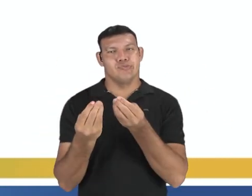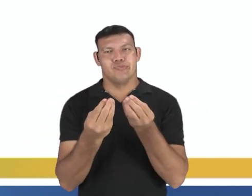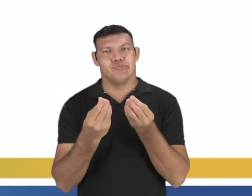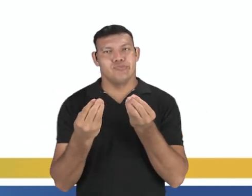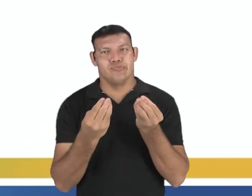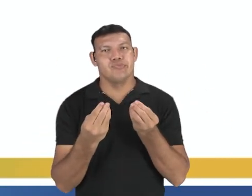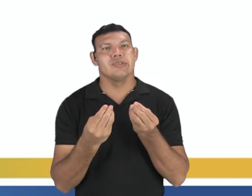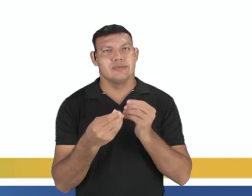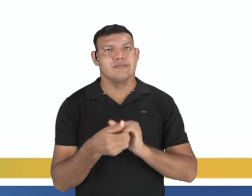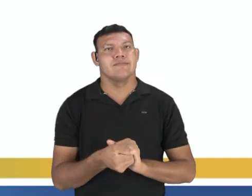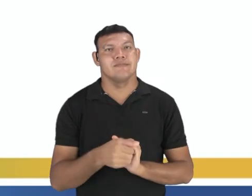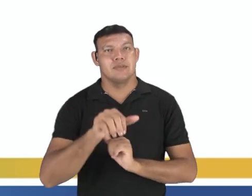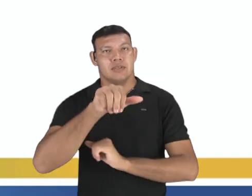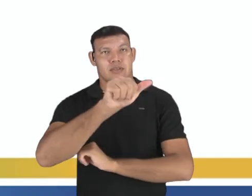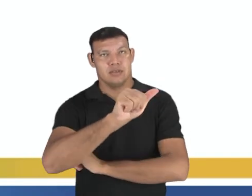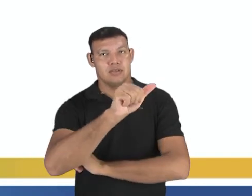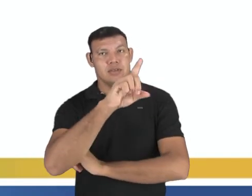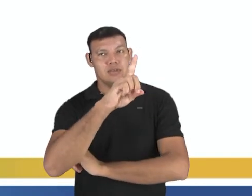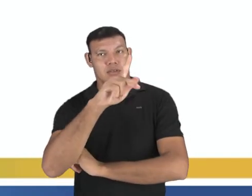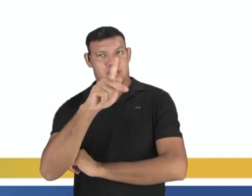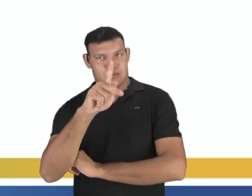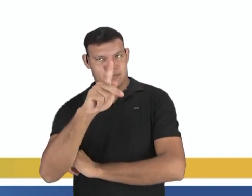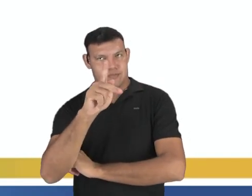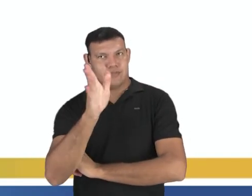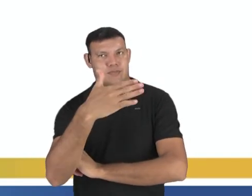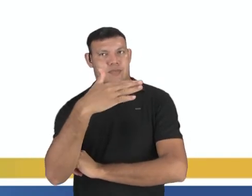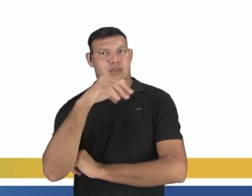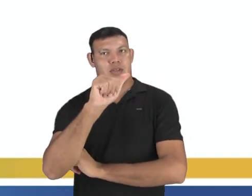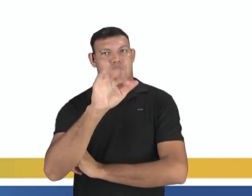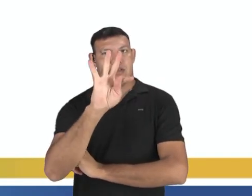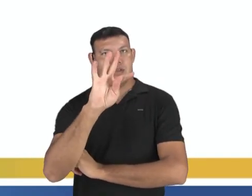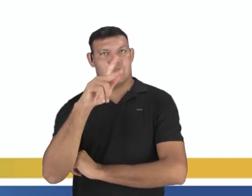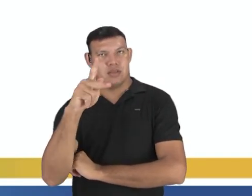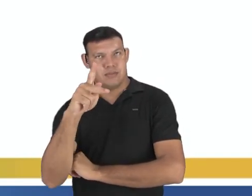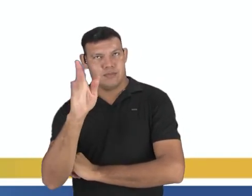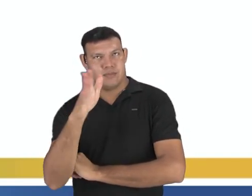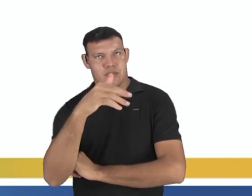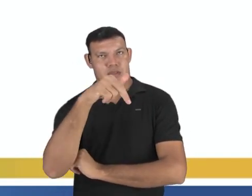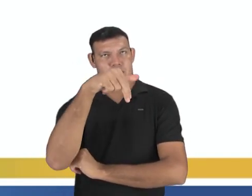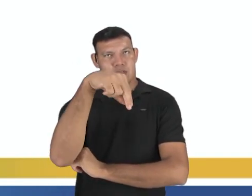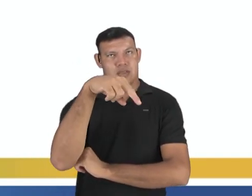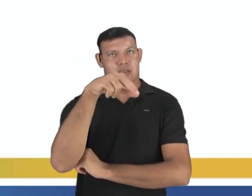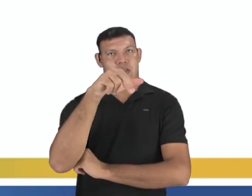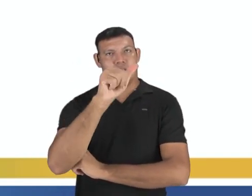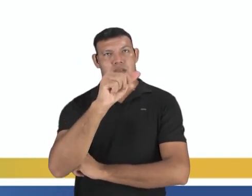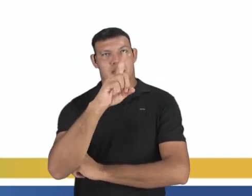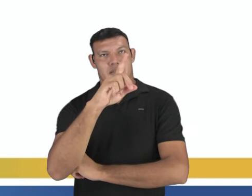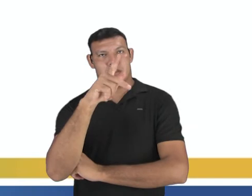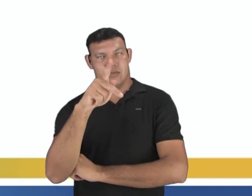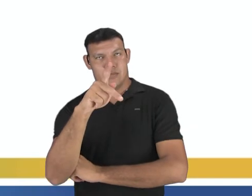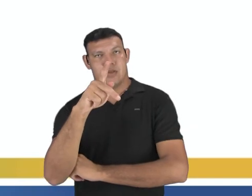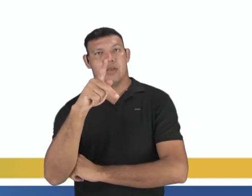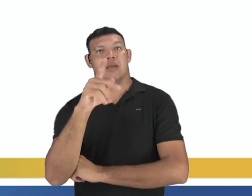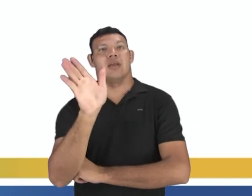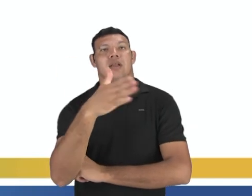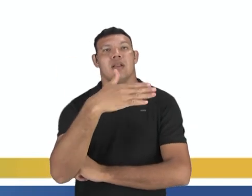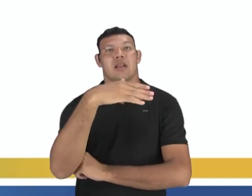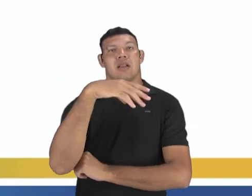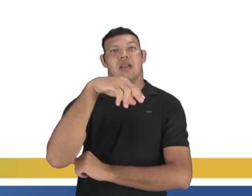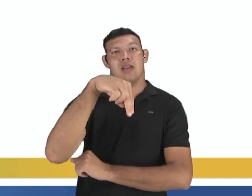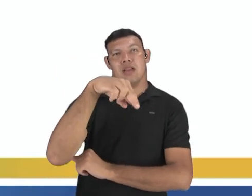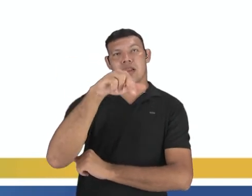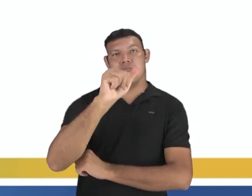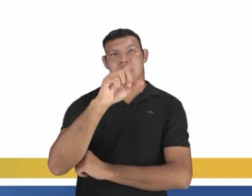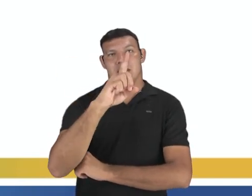inorgânicos oxidados, né? Lembrando que o ADP, o ATP, o NAD e o NADP são ligados, né? Eles são